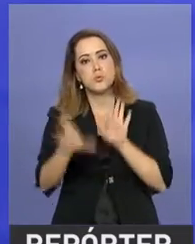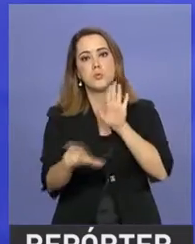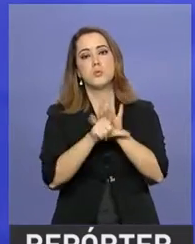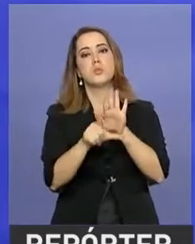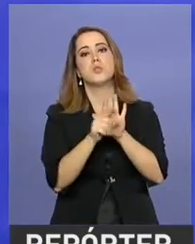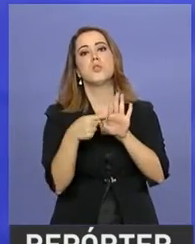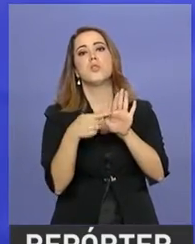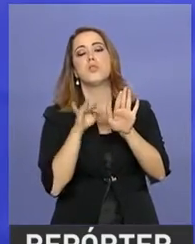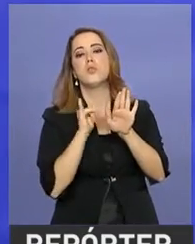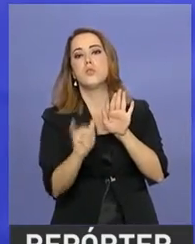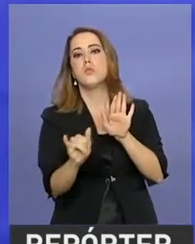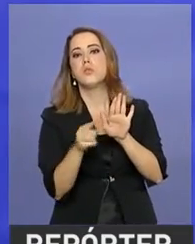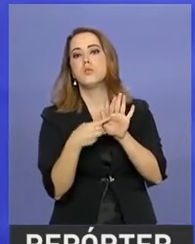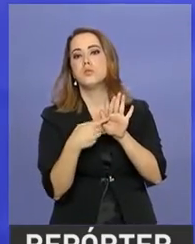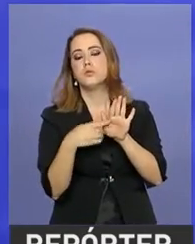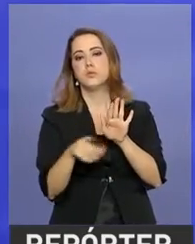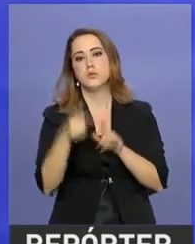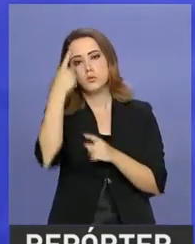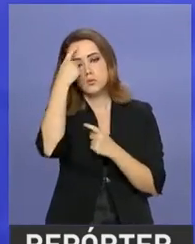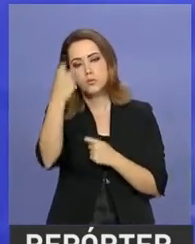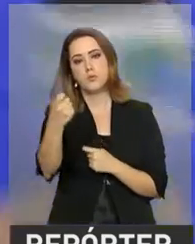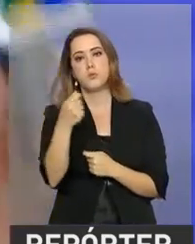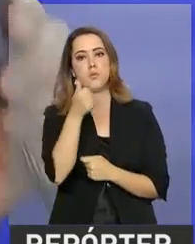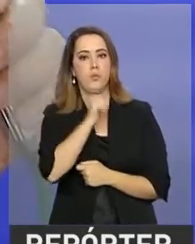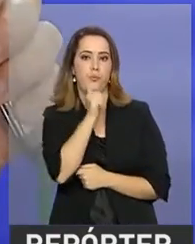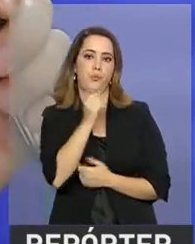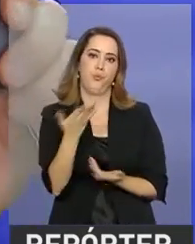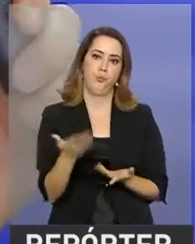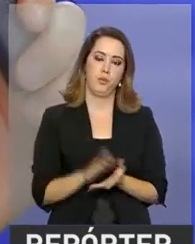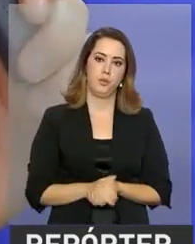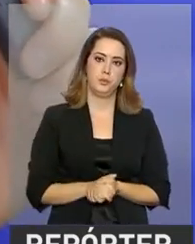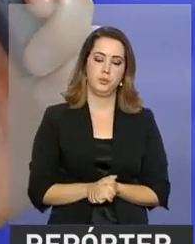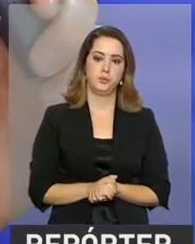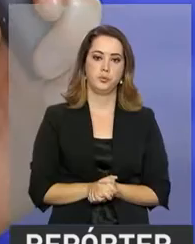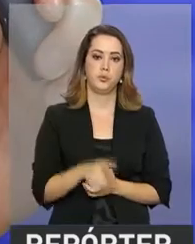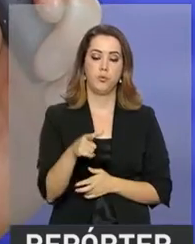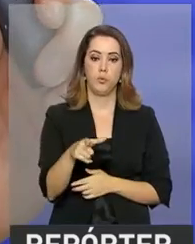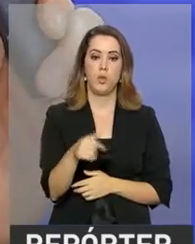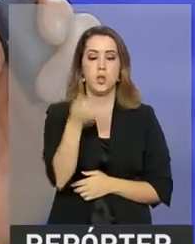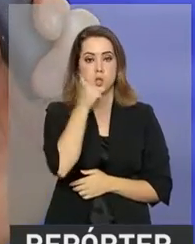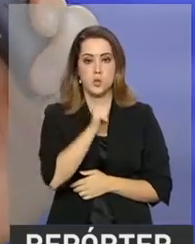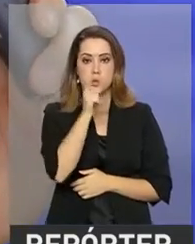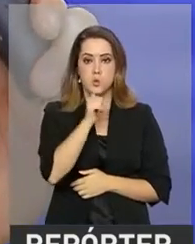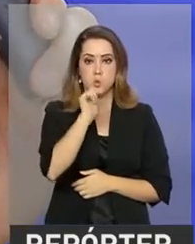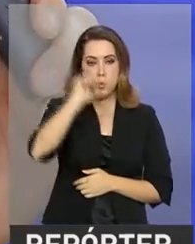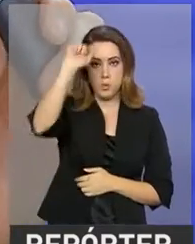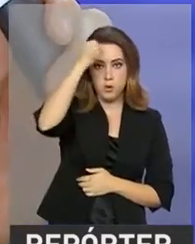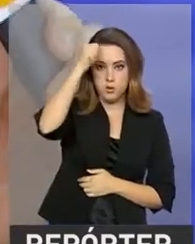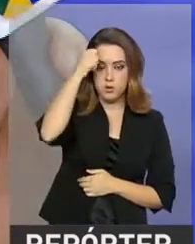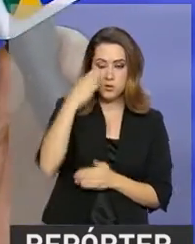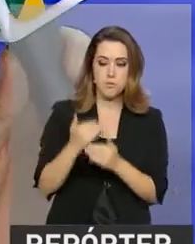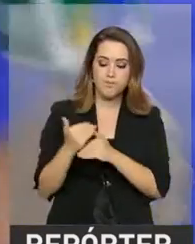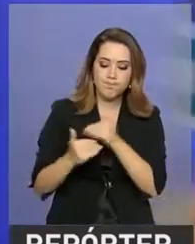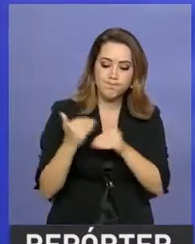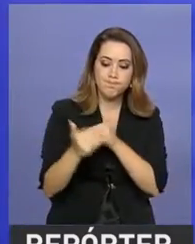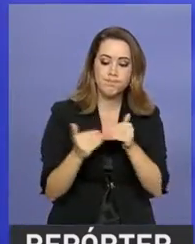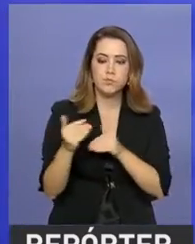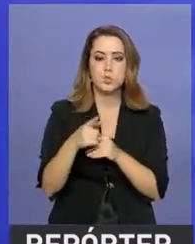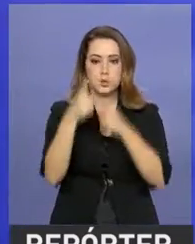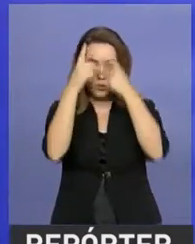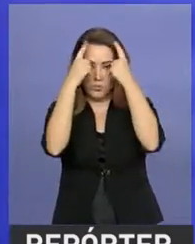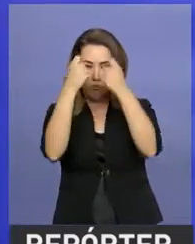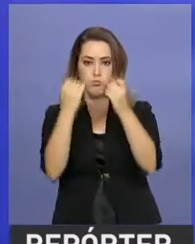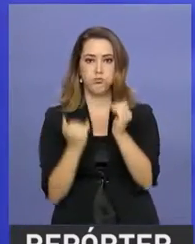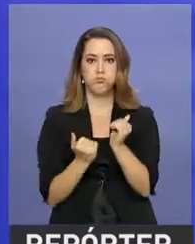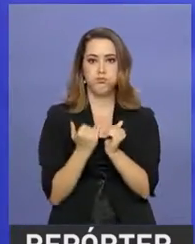que diz a lei sobre a violência contra a mulher. Secretária, as mulheres negras continuam sendo as maiores vítimas, né?